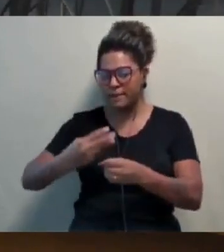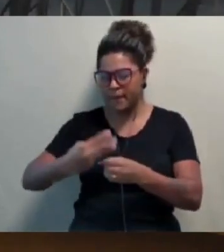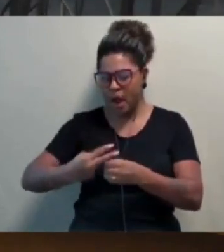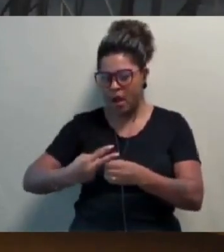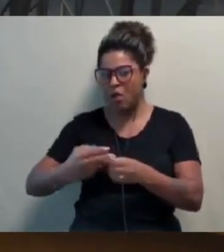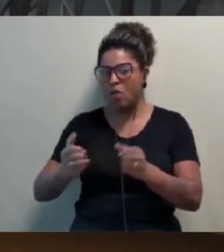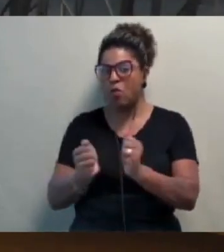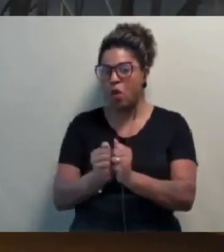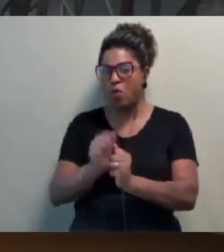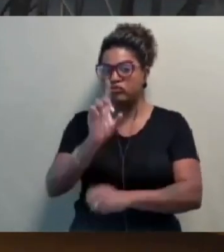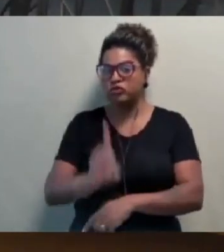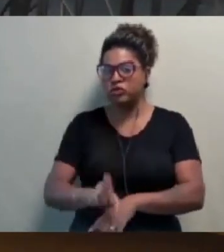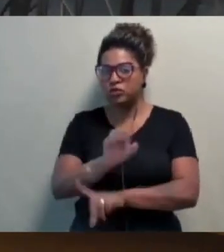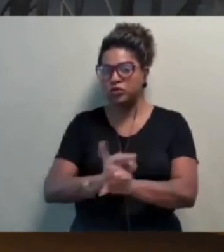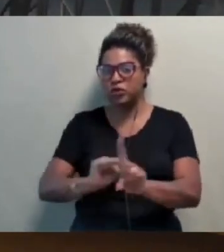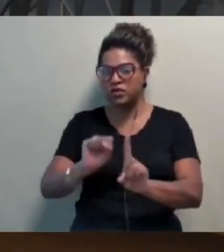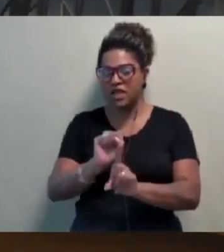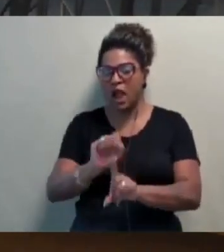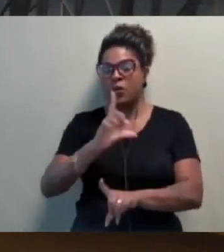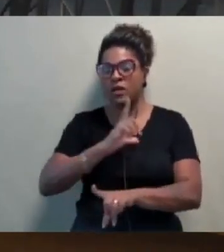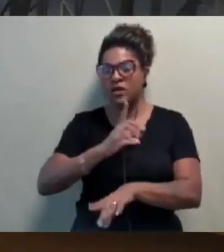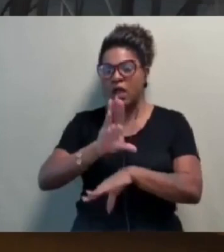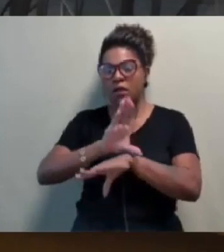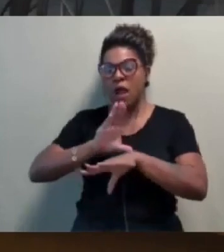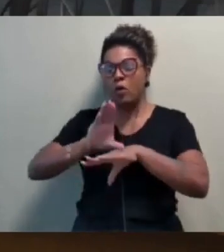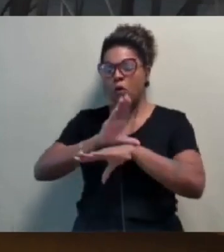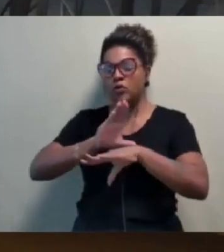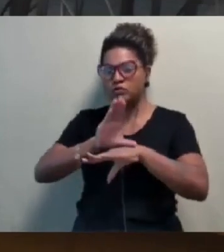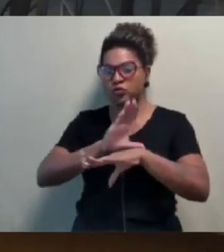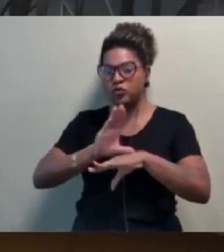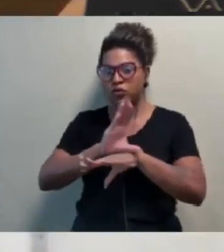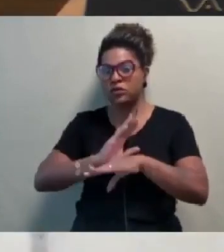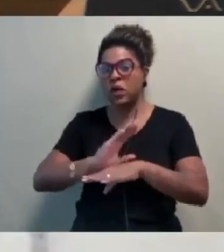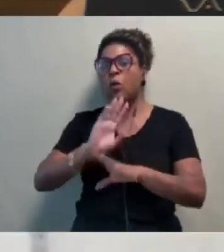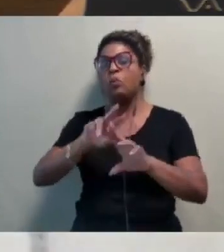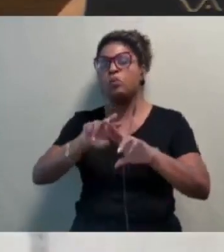da Constituição da República. Por isso, eu gostaria de encaminhar o voto sim.